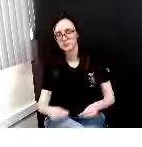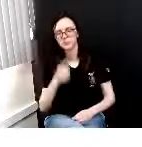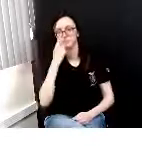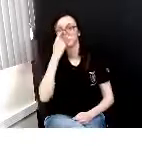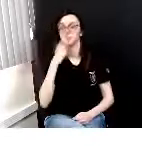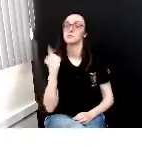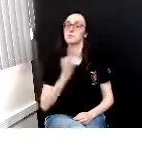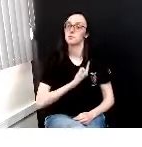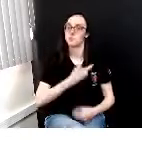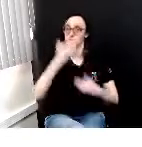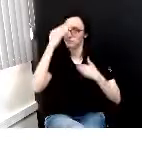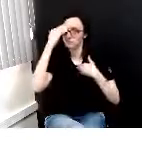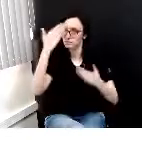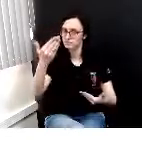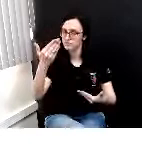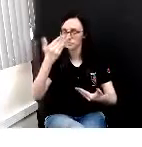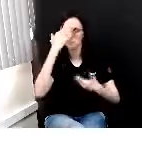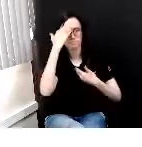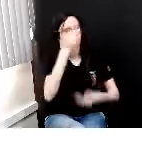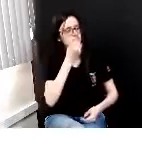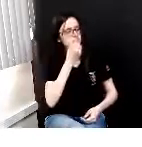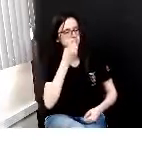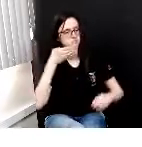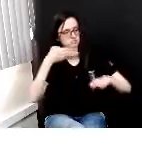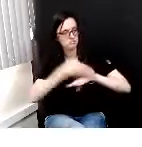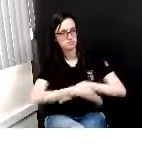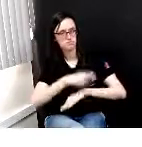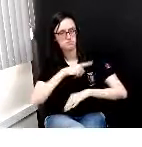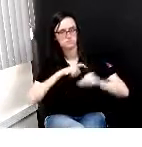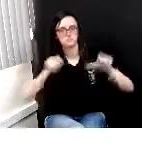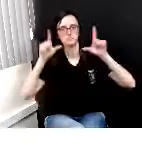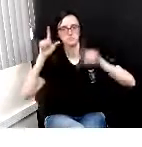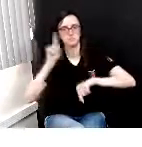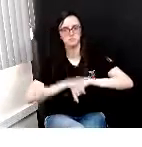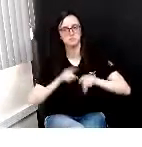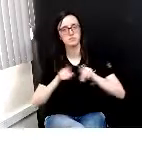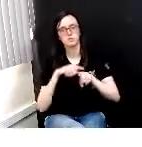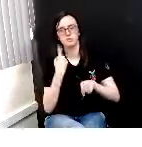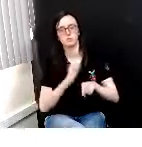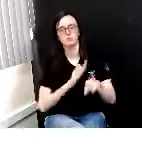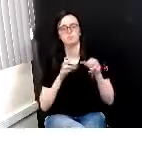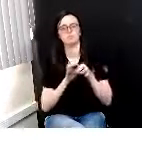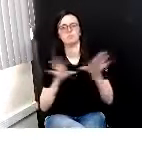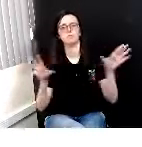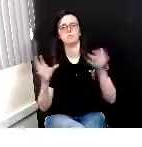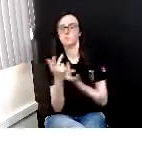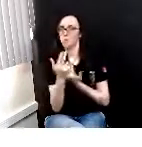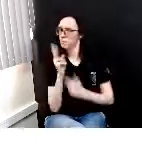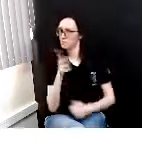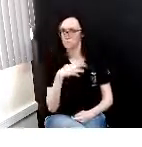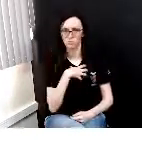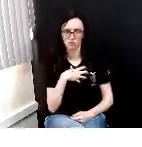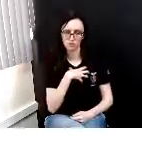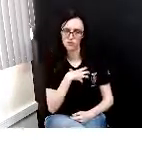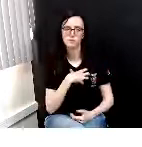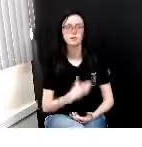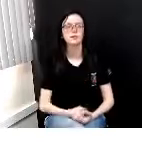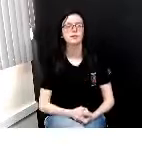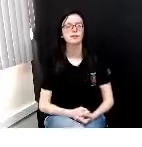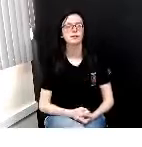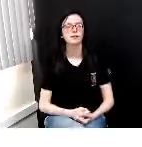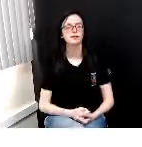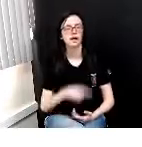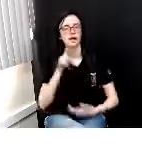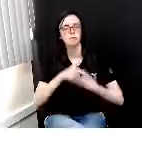nós agradecemos a possibilidade de estarmos participando, nos colocamos à disposição de igual maneira, nesse